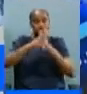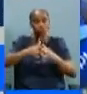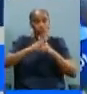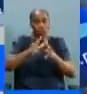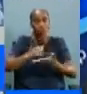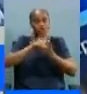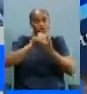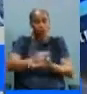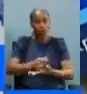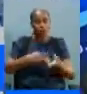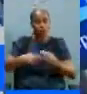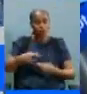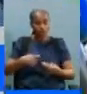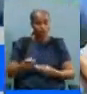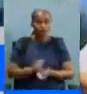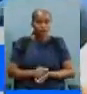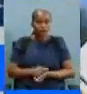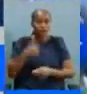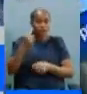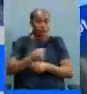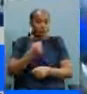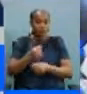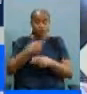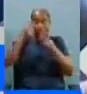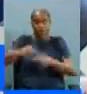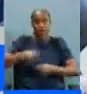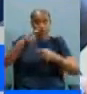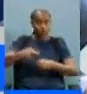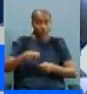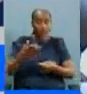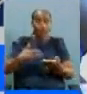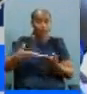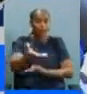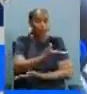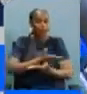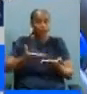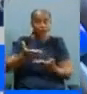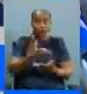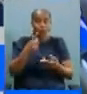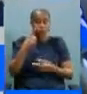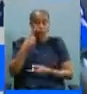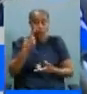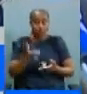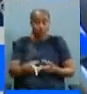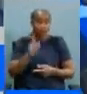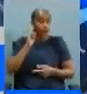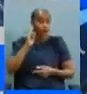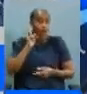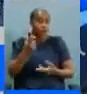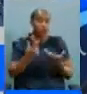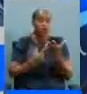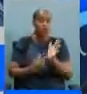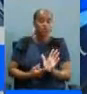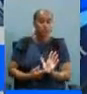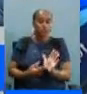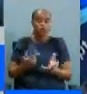estruturação e apoio ao mercado para os produtos agrícolas, na partilha de conhecimentos. Isto é fundamental, por